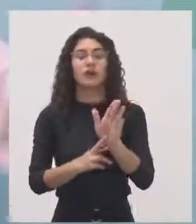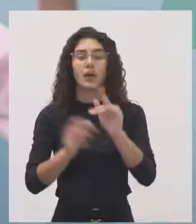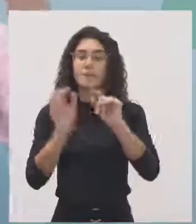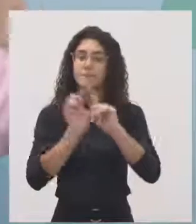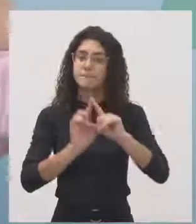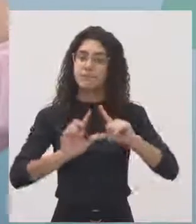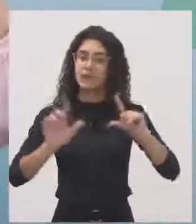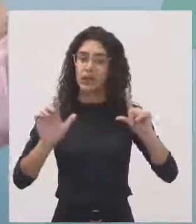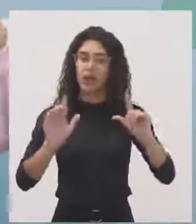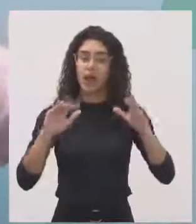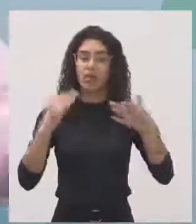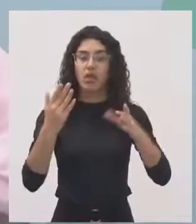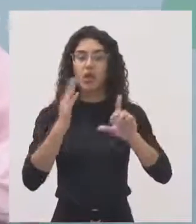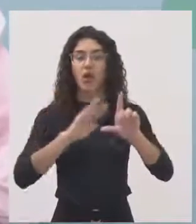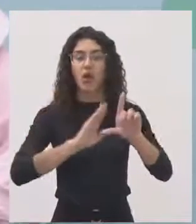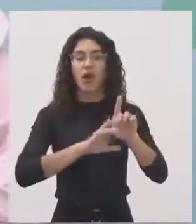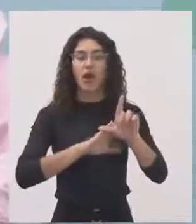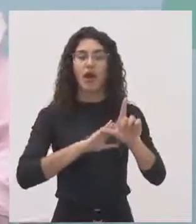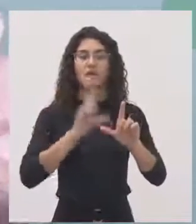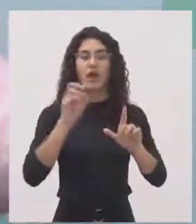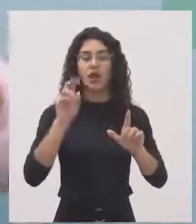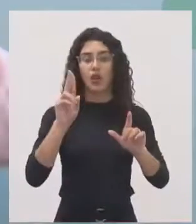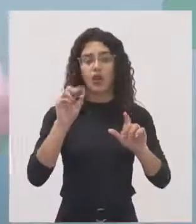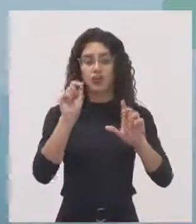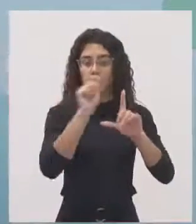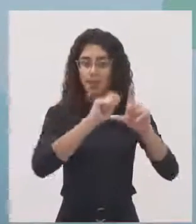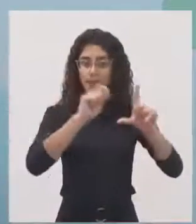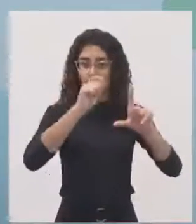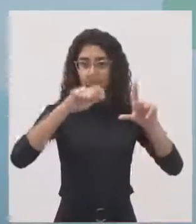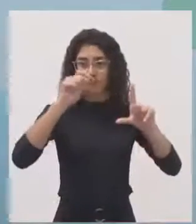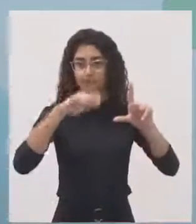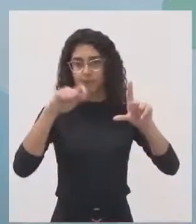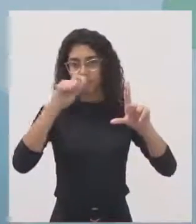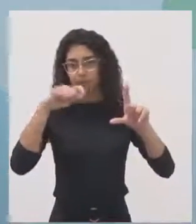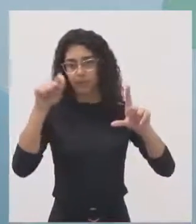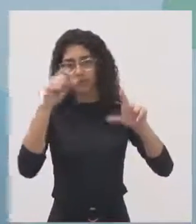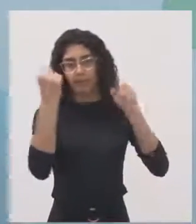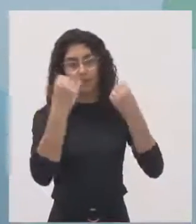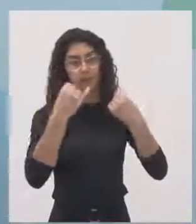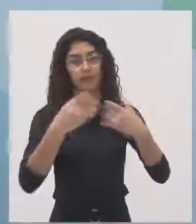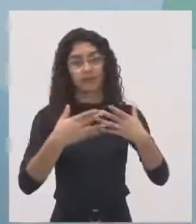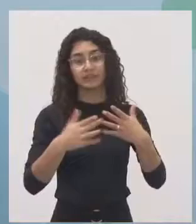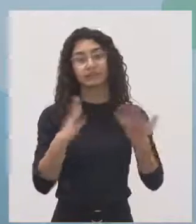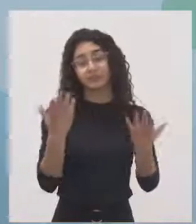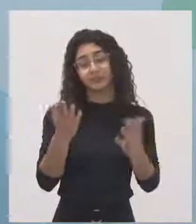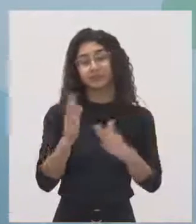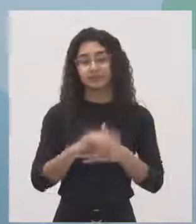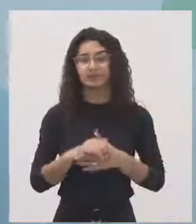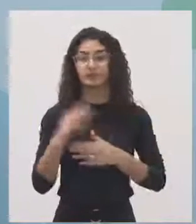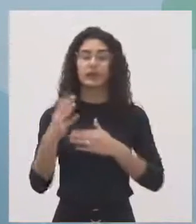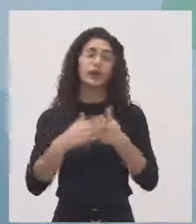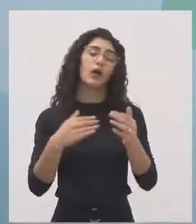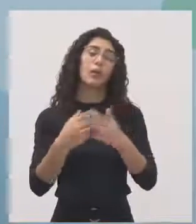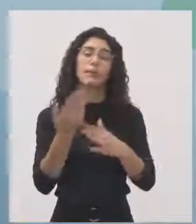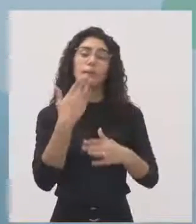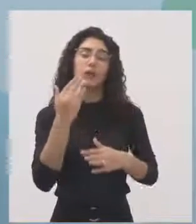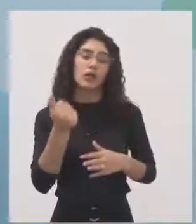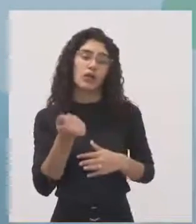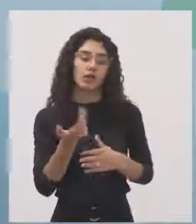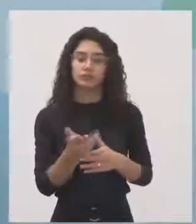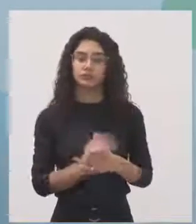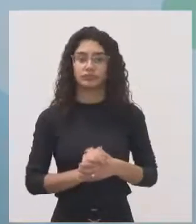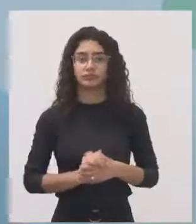tela, então eles colocavam lousa e iam explicando na lousa, né, com gravação, Sim. né? Então aí cada um vê o que acha melhor. Também tem gente